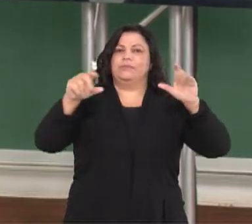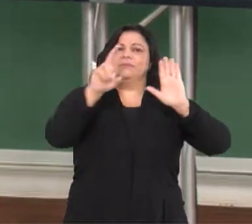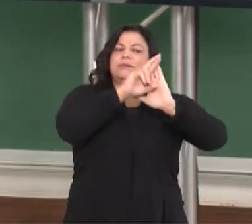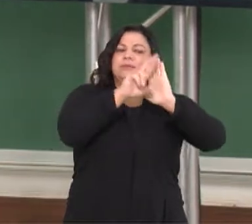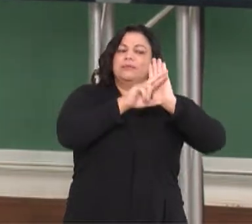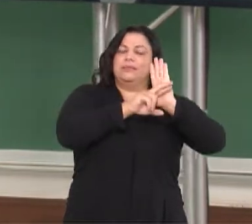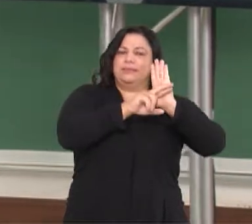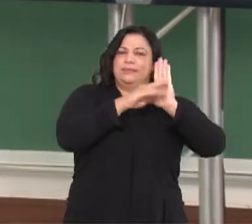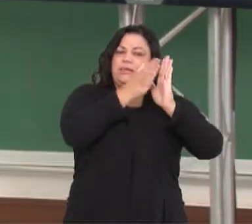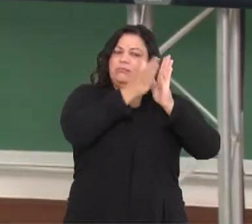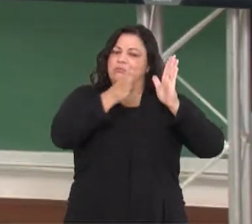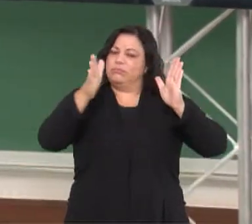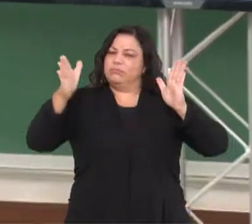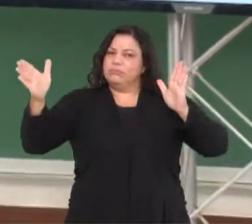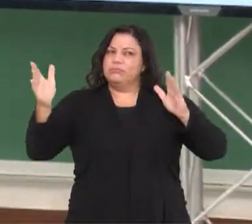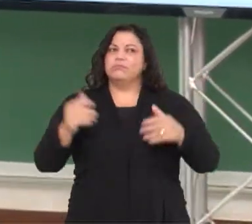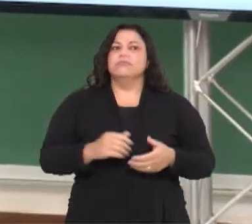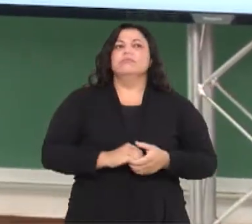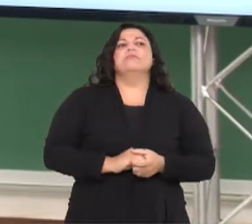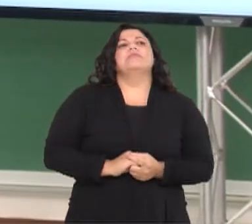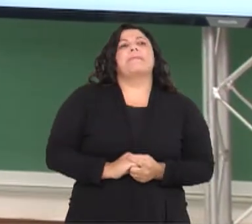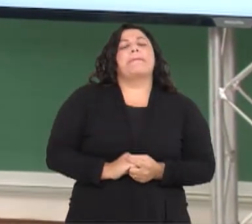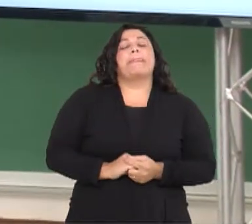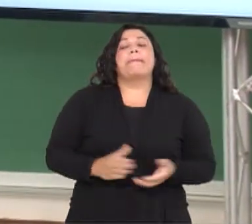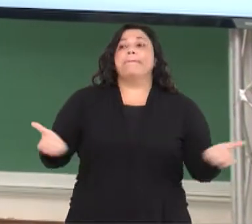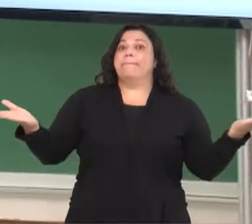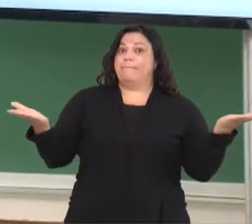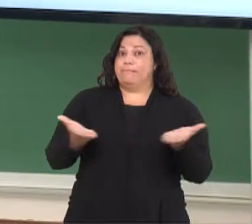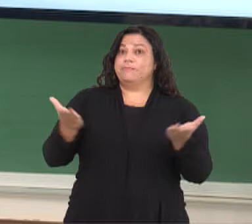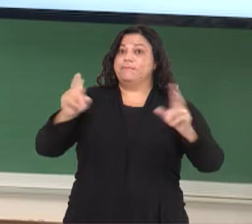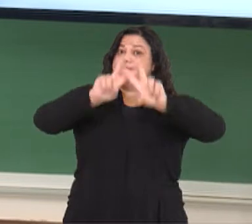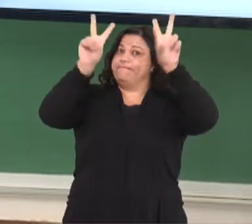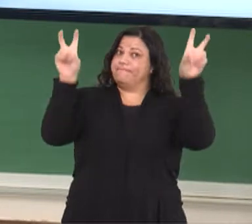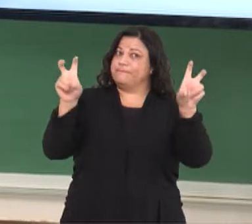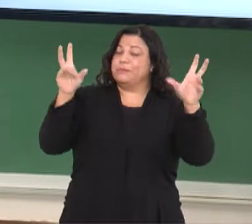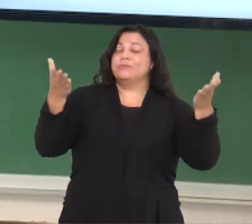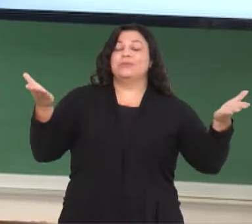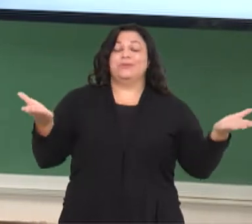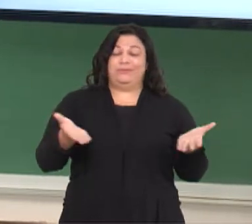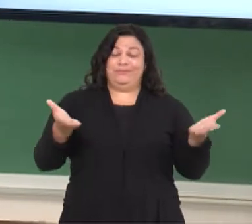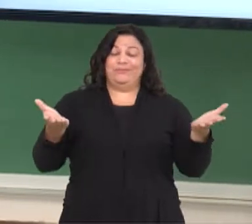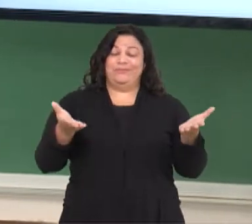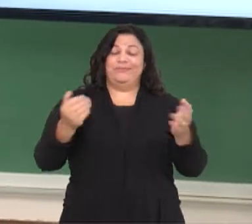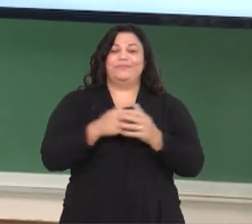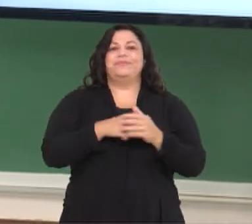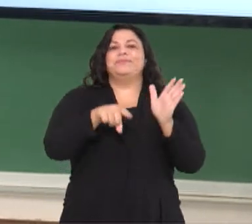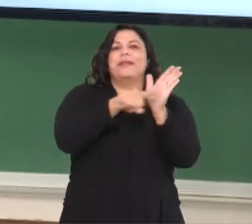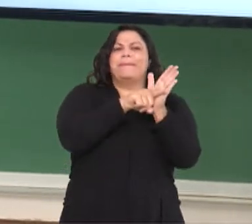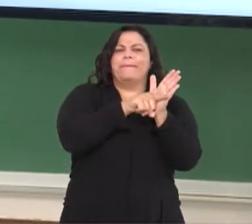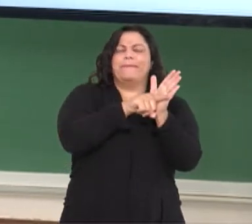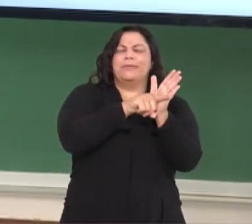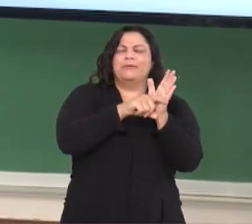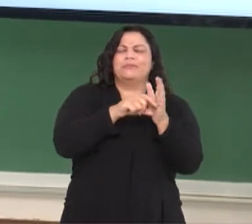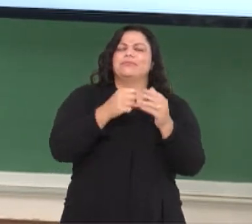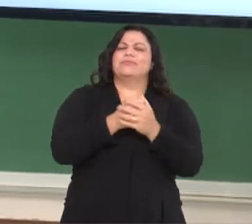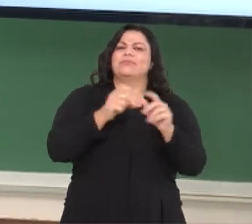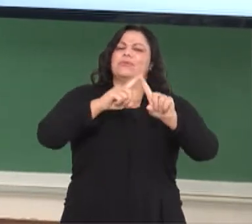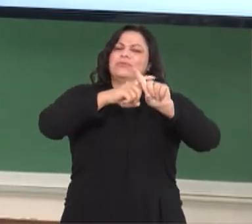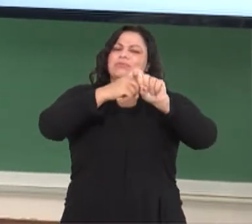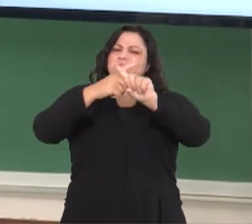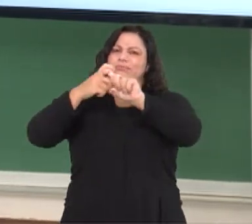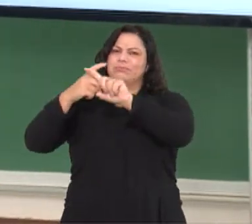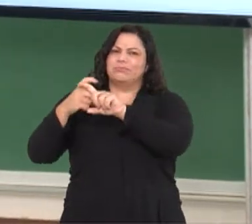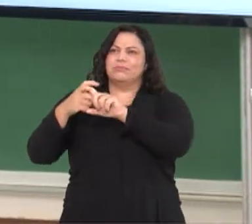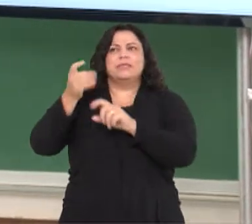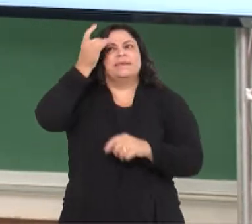viram. Vamos agora, então, entrar no nosso objeto de hoje, que é a subtração de polinômios. Mas vai ser muito fácil para vocês.